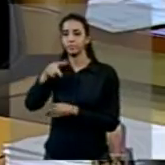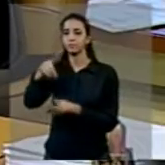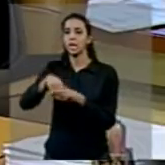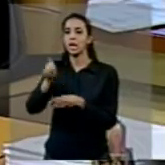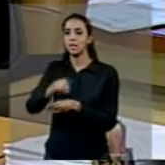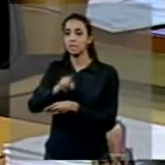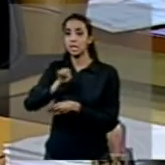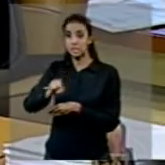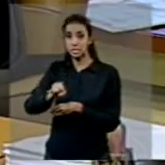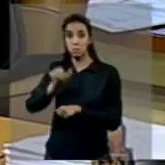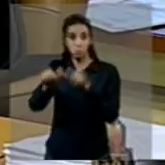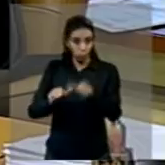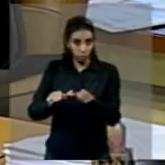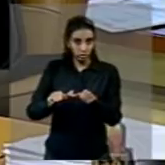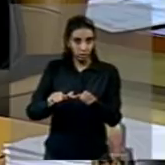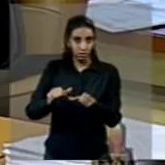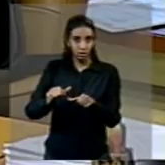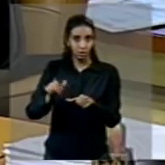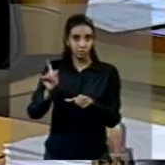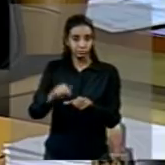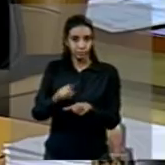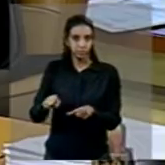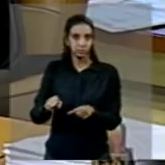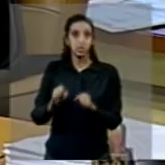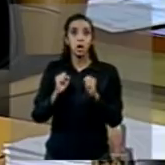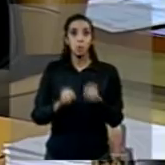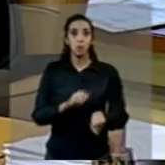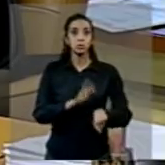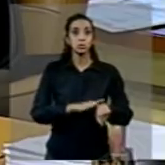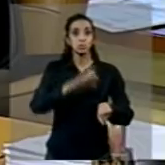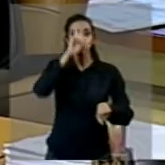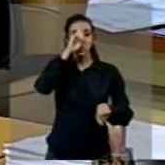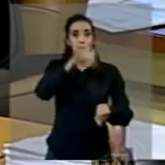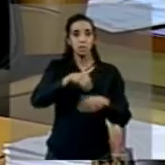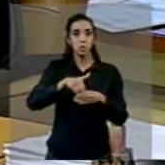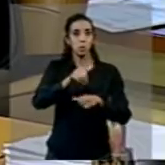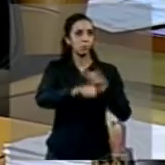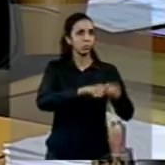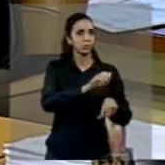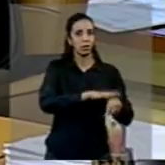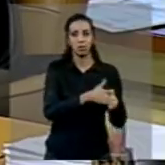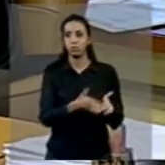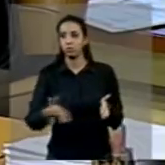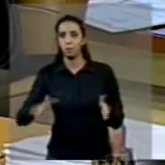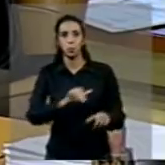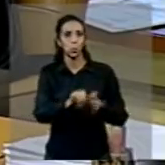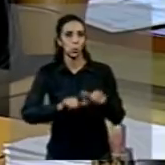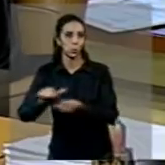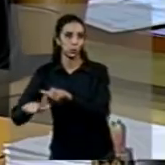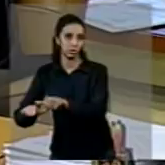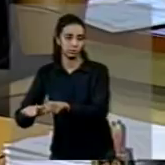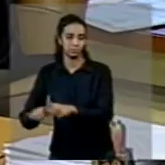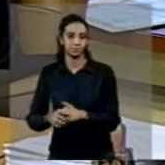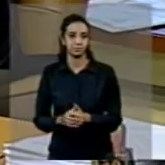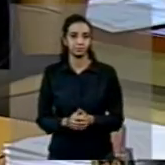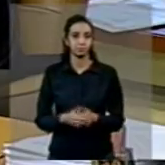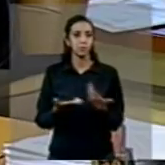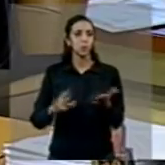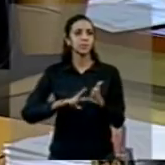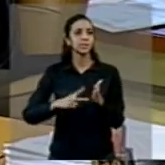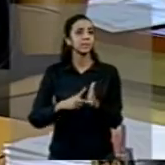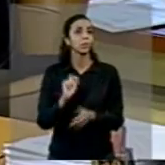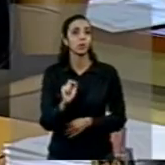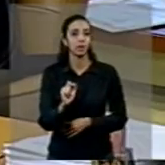eleitorais implicará o comprometimento do calendário eleitoral. Decisão diversa aqui significa, sem mais nem